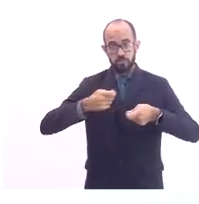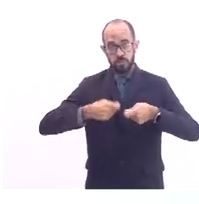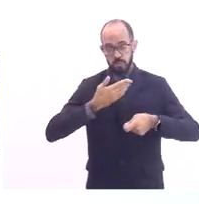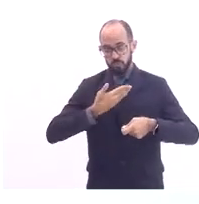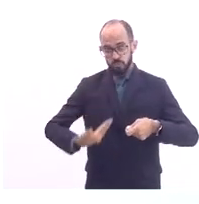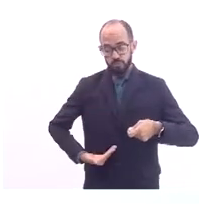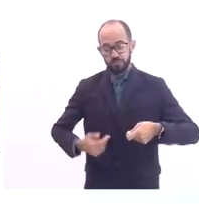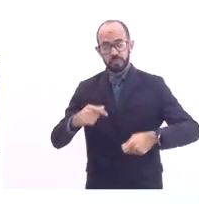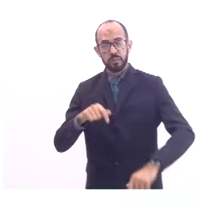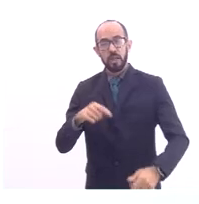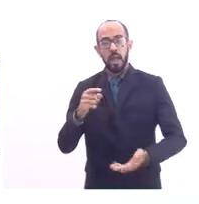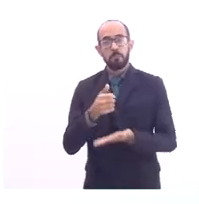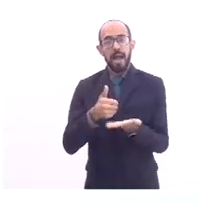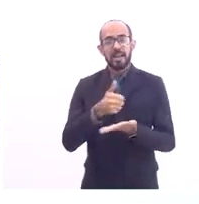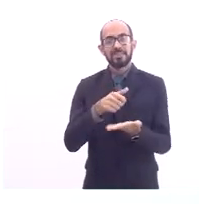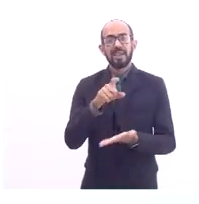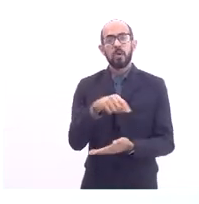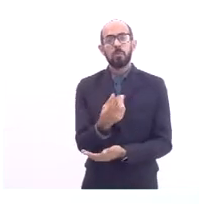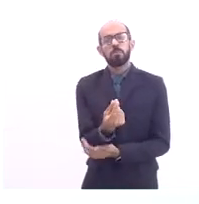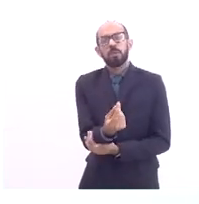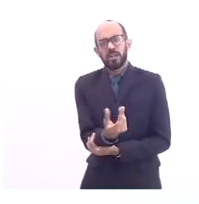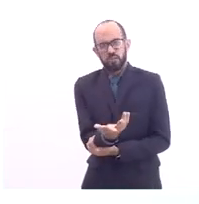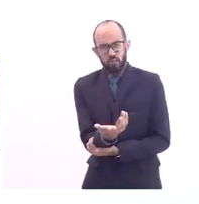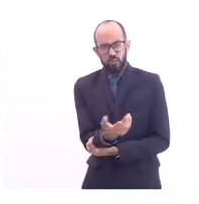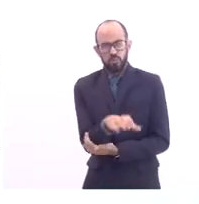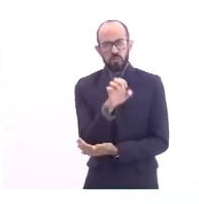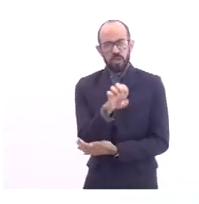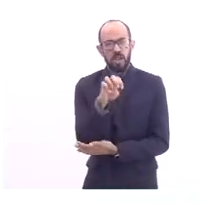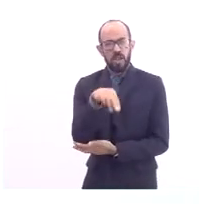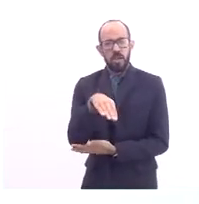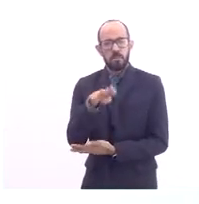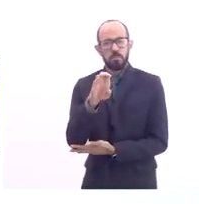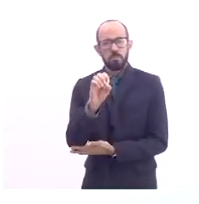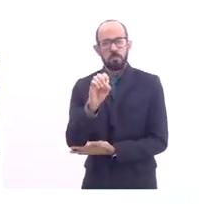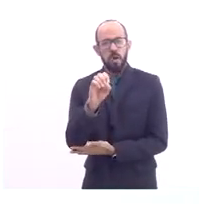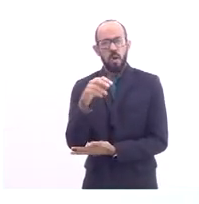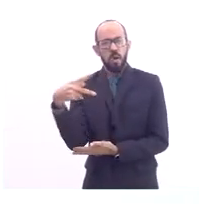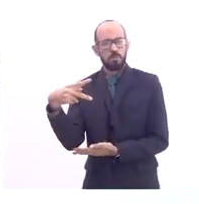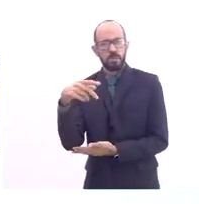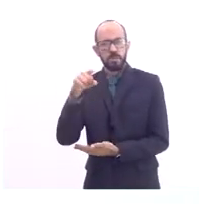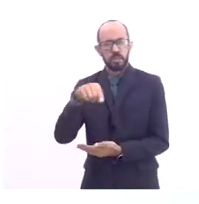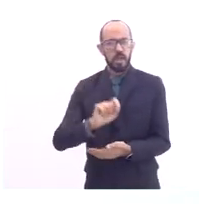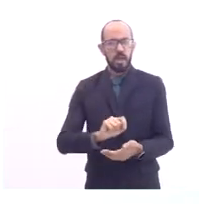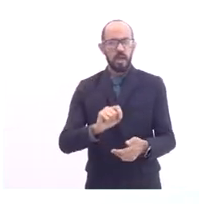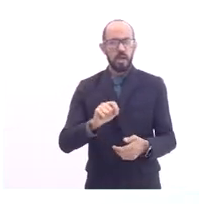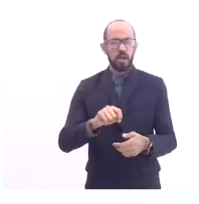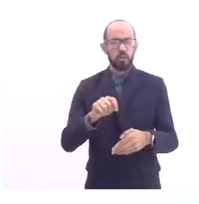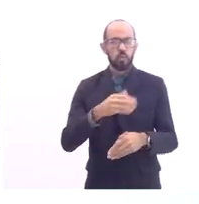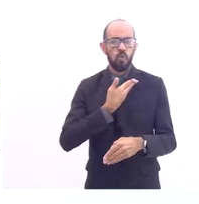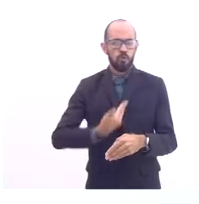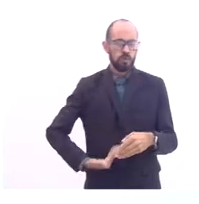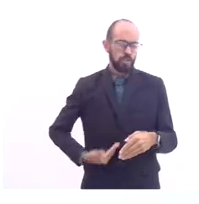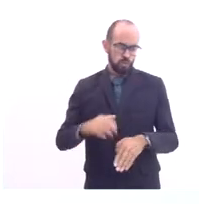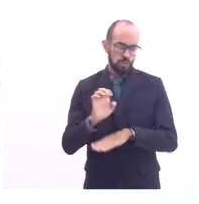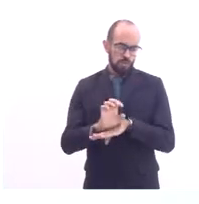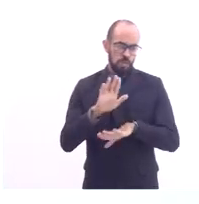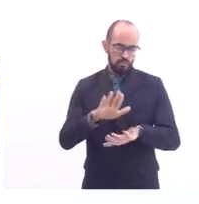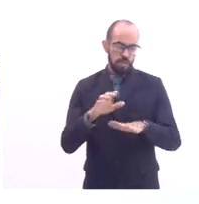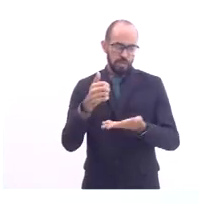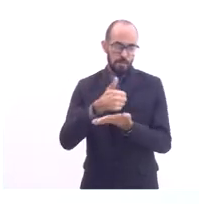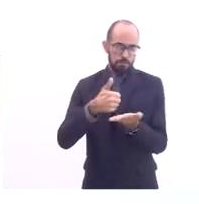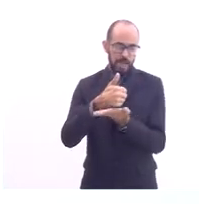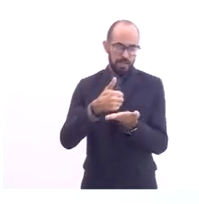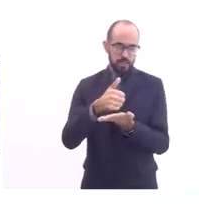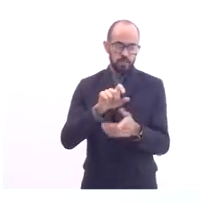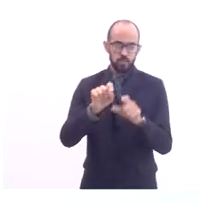do SINAP, que são o governo federal, ou preços do EMOP, que são preços do governo estadual, mas nós temos uma base que